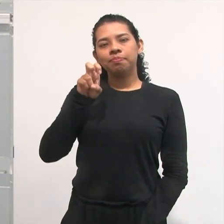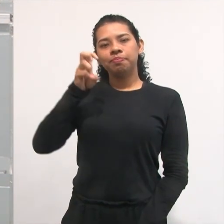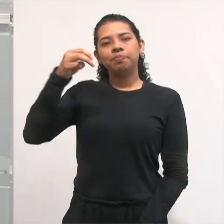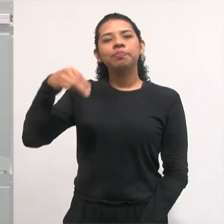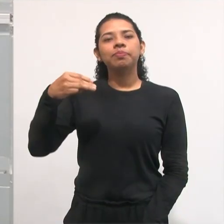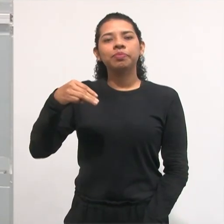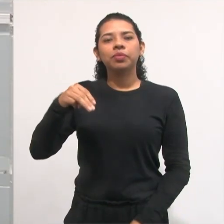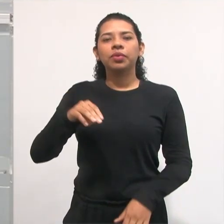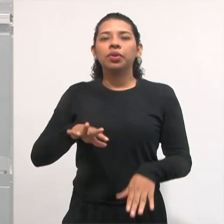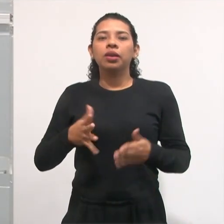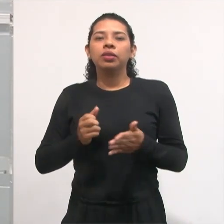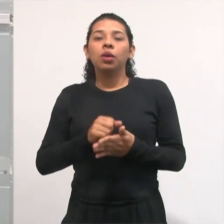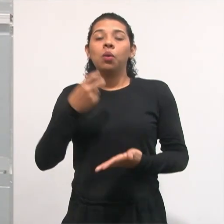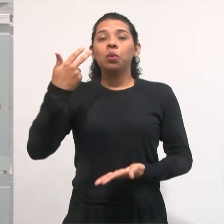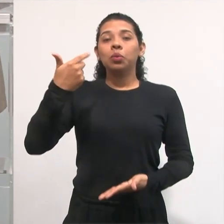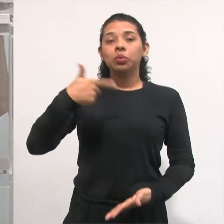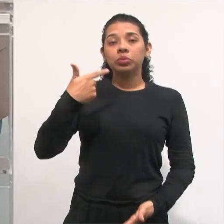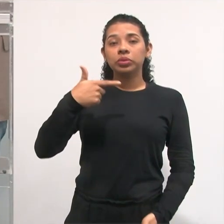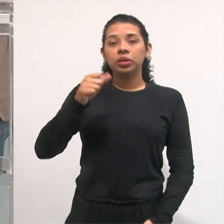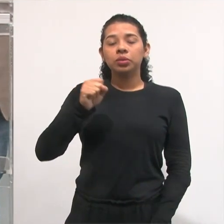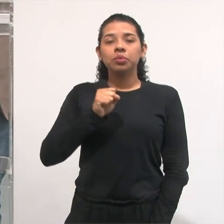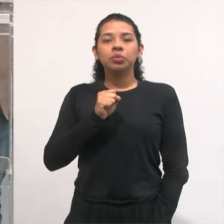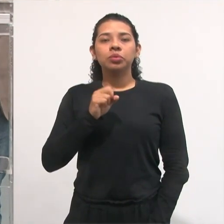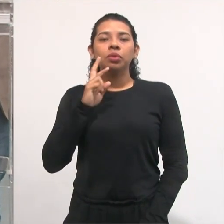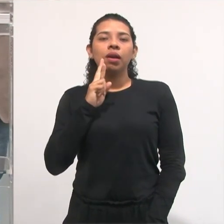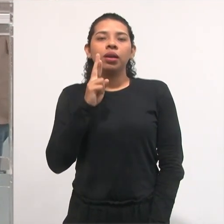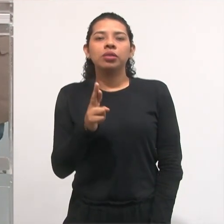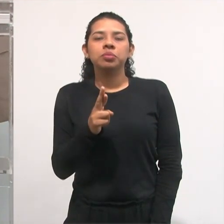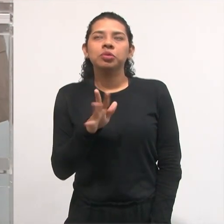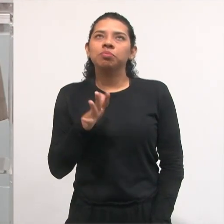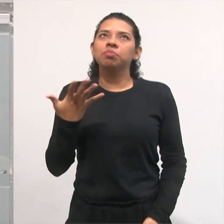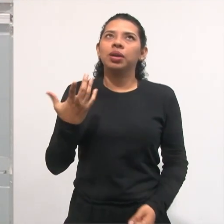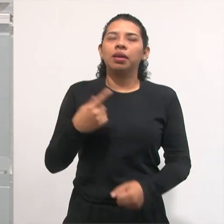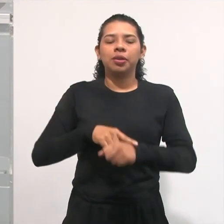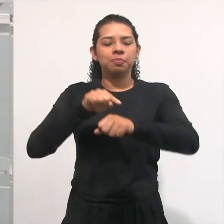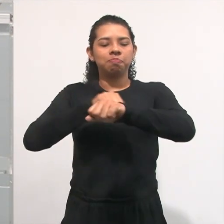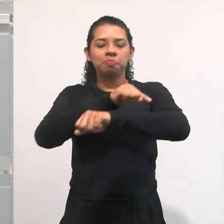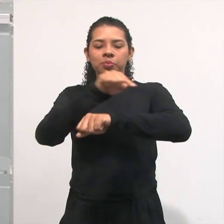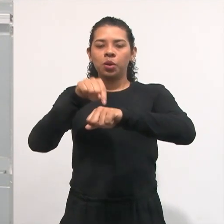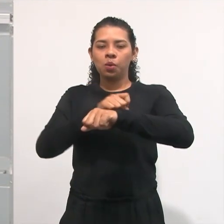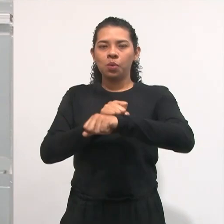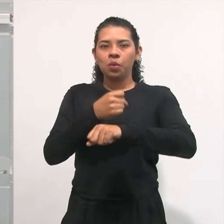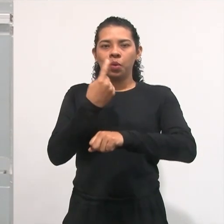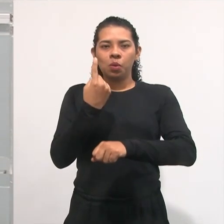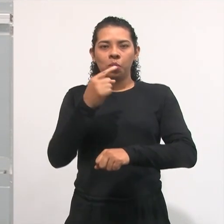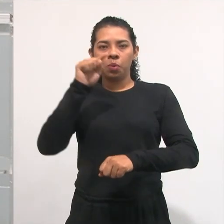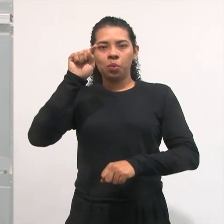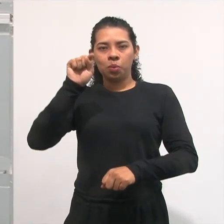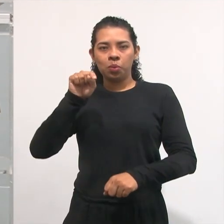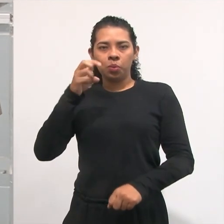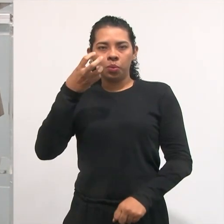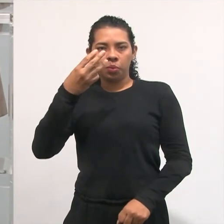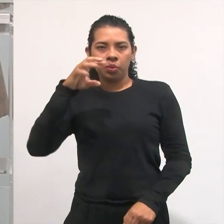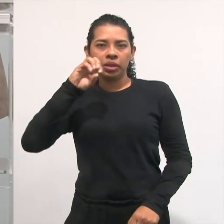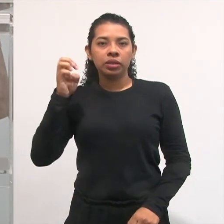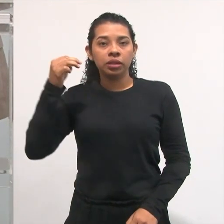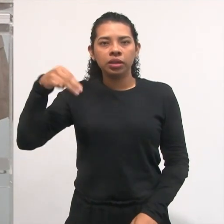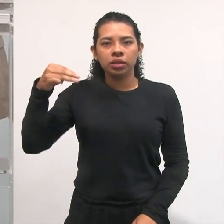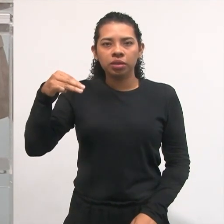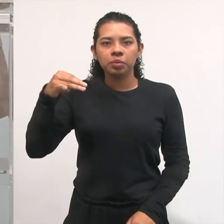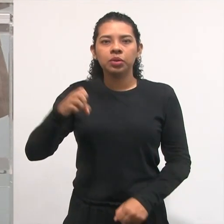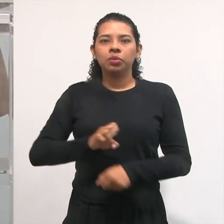O segundo respondeu, foi 37. O paciente de número 100 falou, fiquei 1h30. Então,